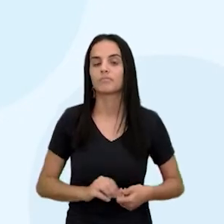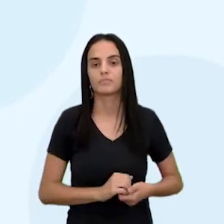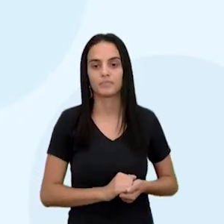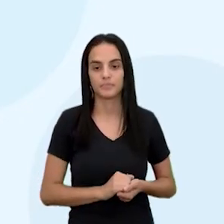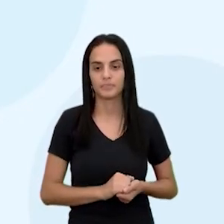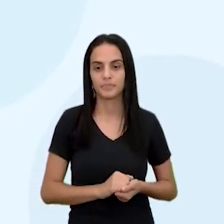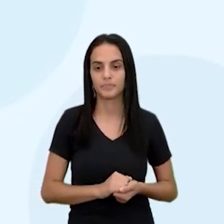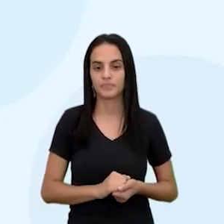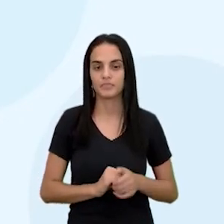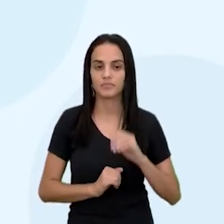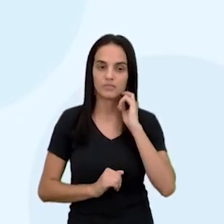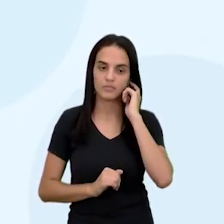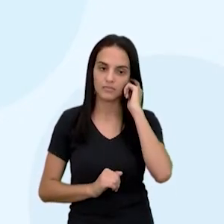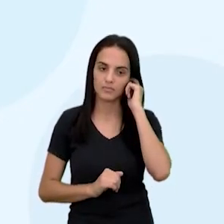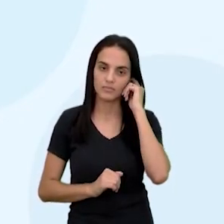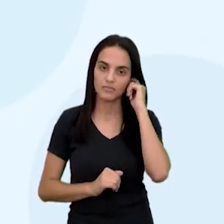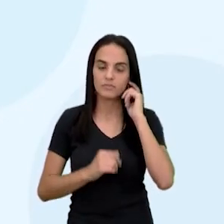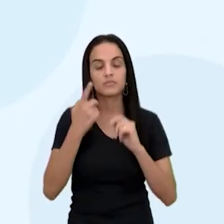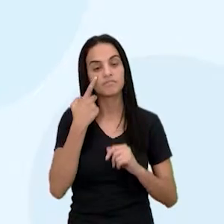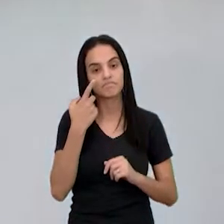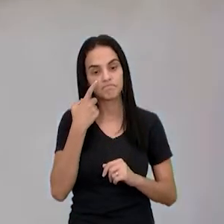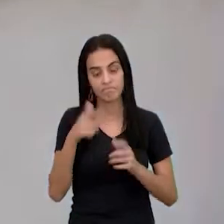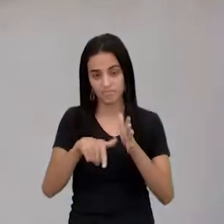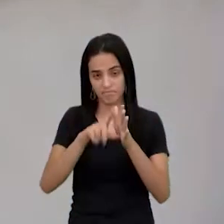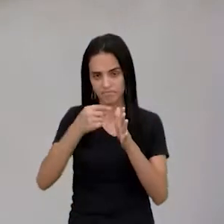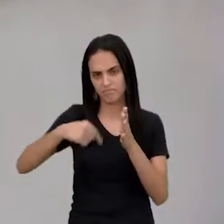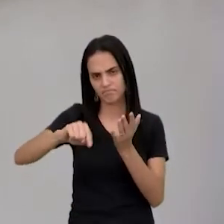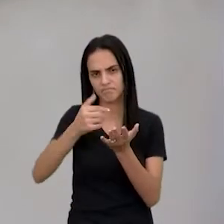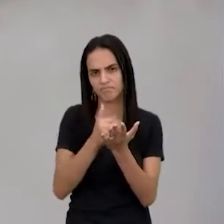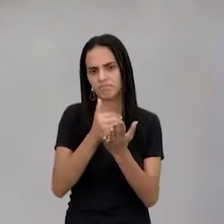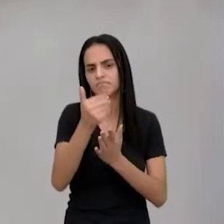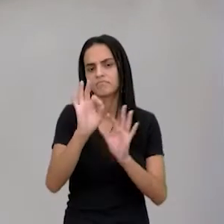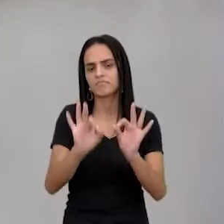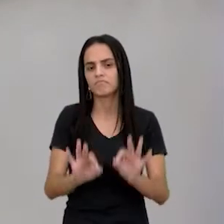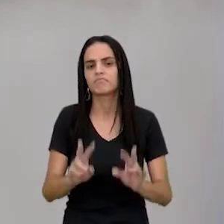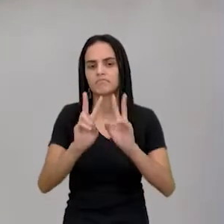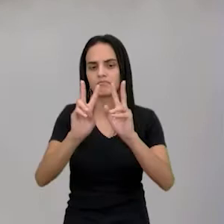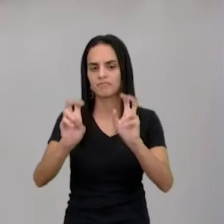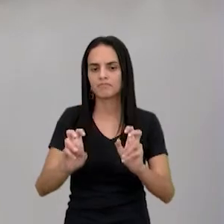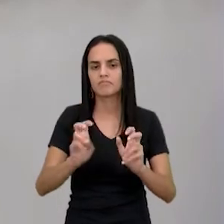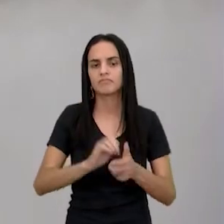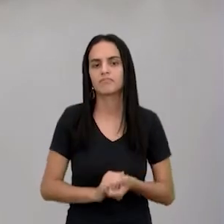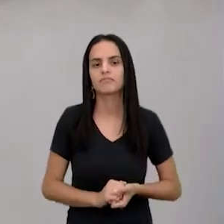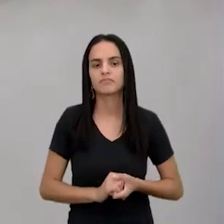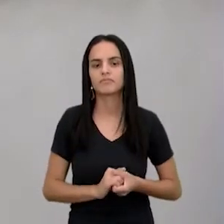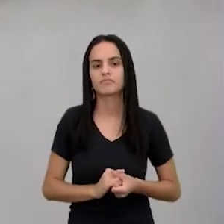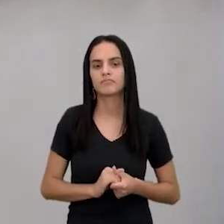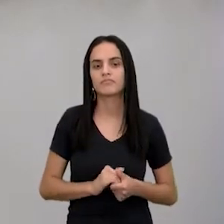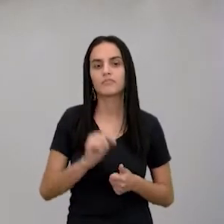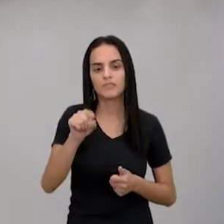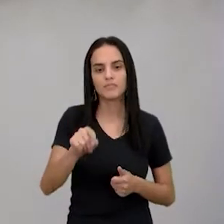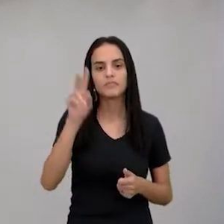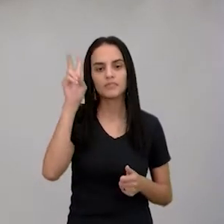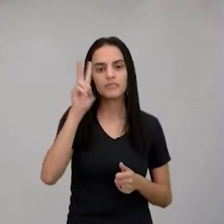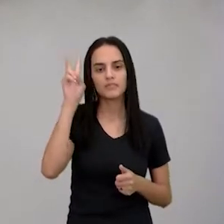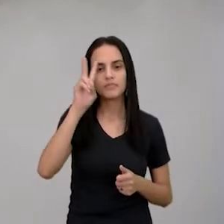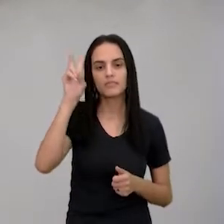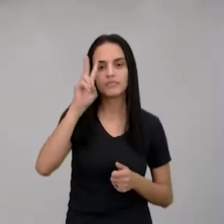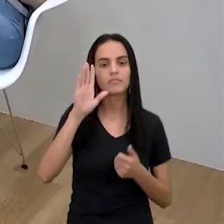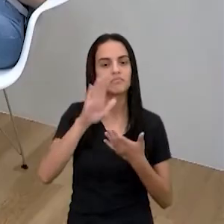transformavam num instrumento de caça, por exemplo, eles já estavam produzindo tecnologia, né?